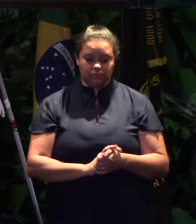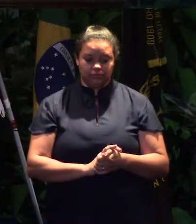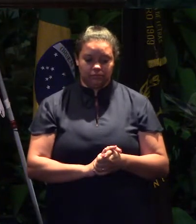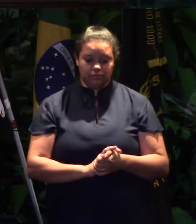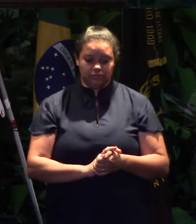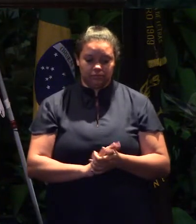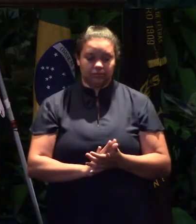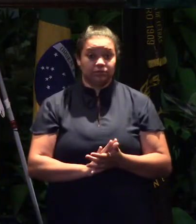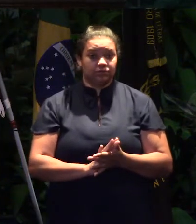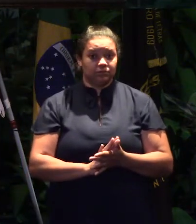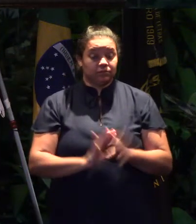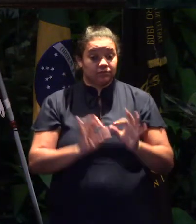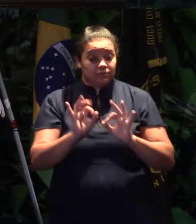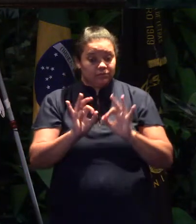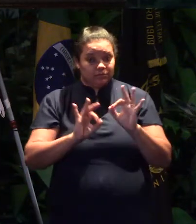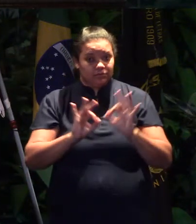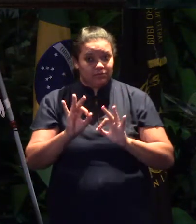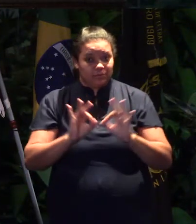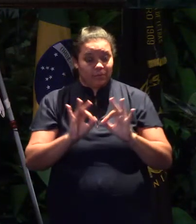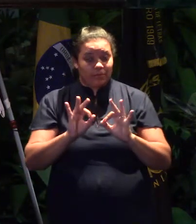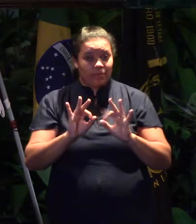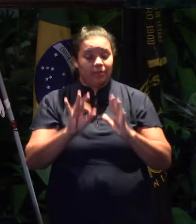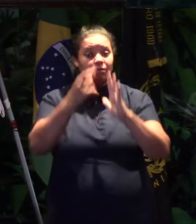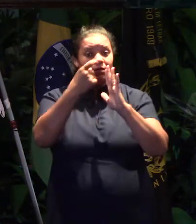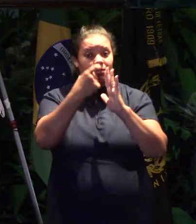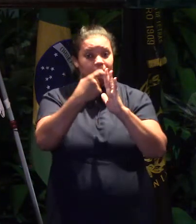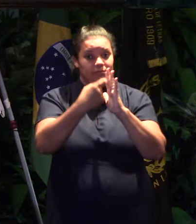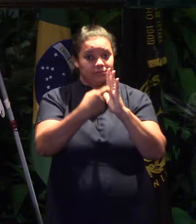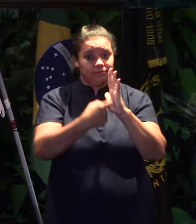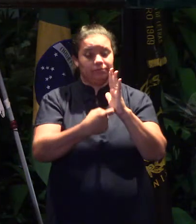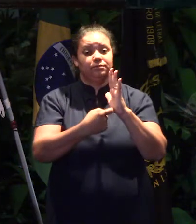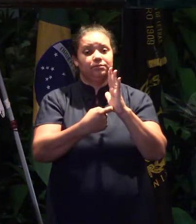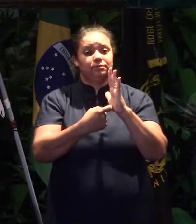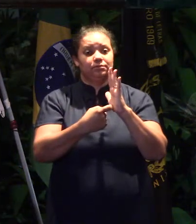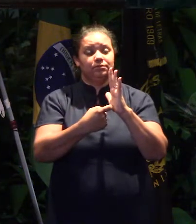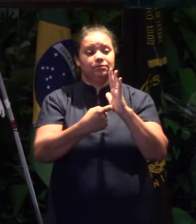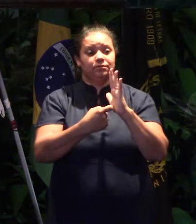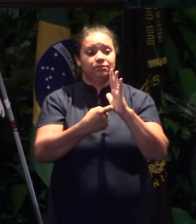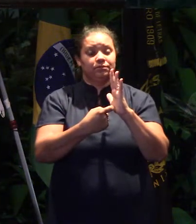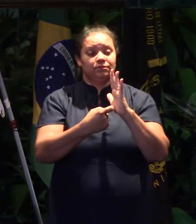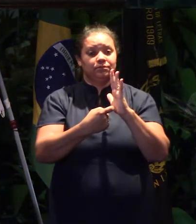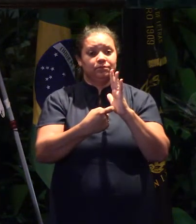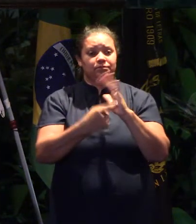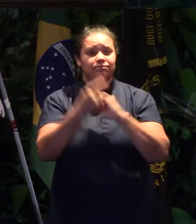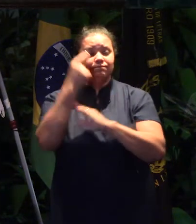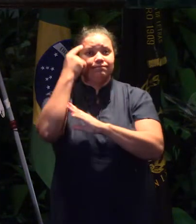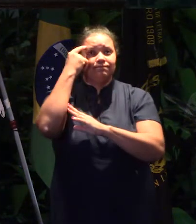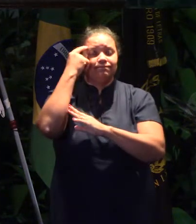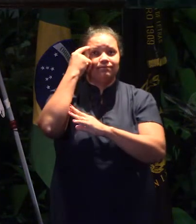eu organizei um texto, né, que, através do qual eu penso que